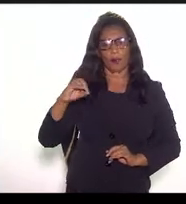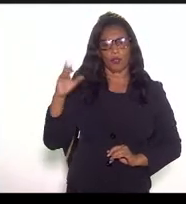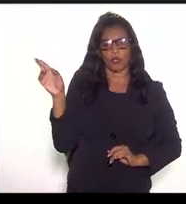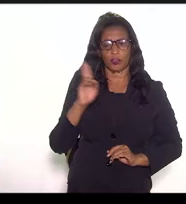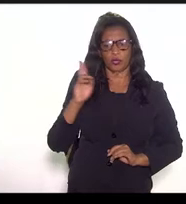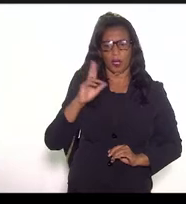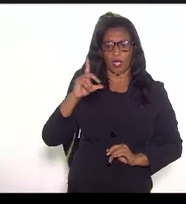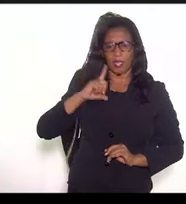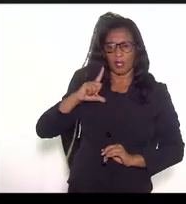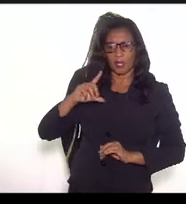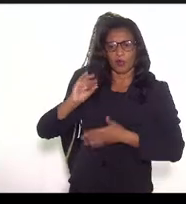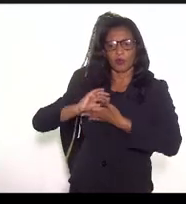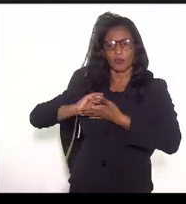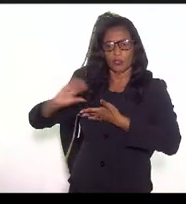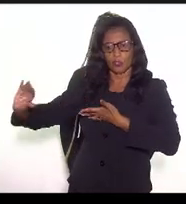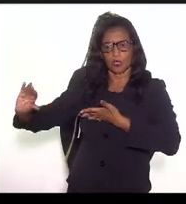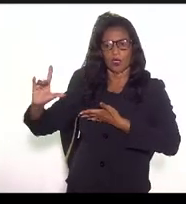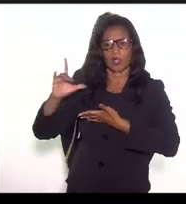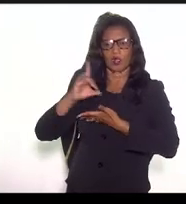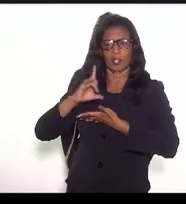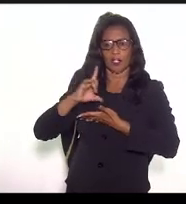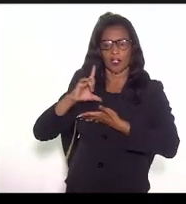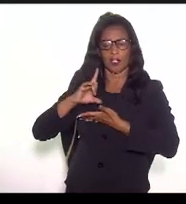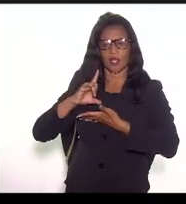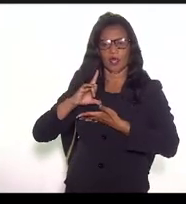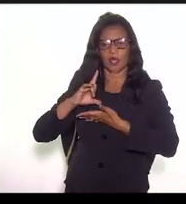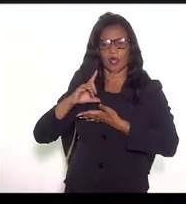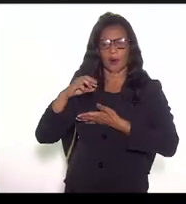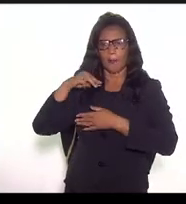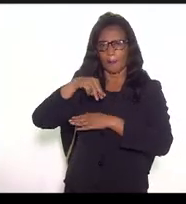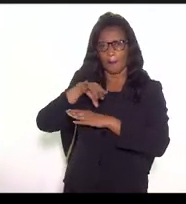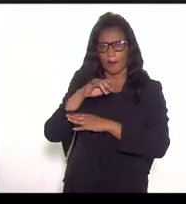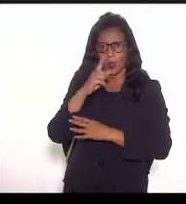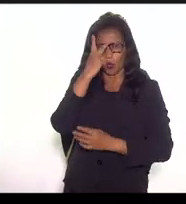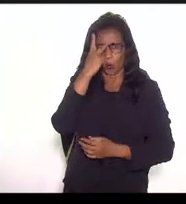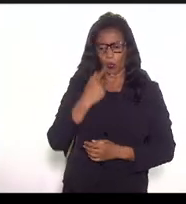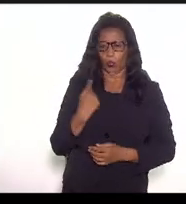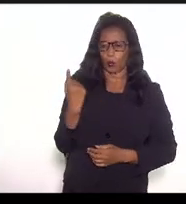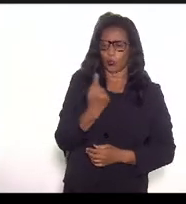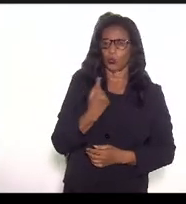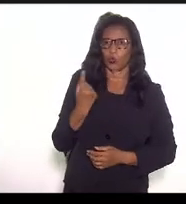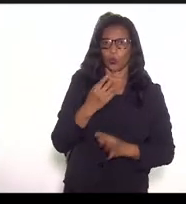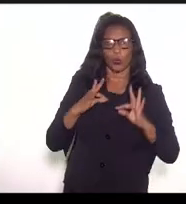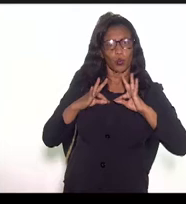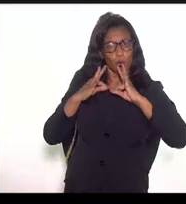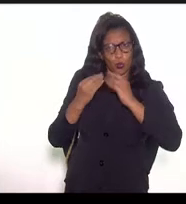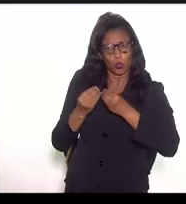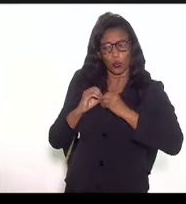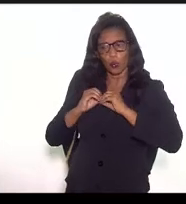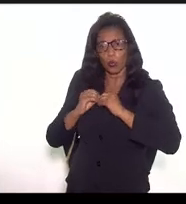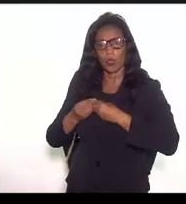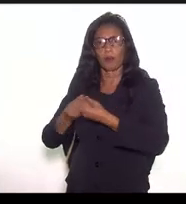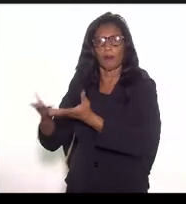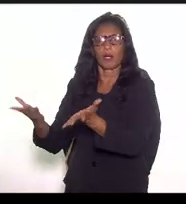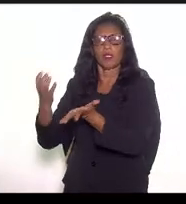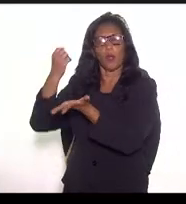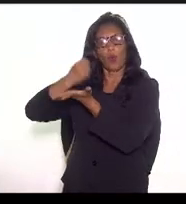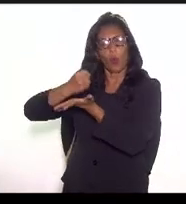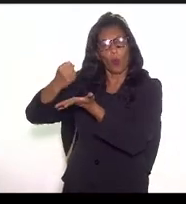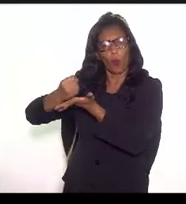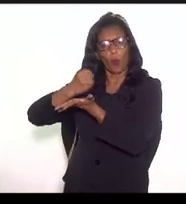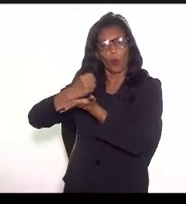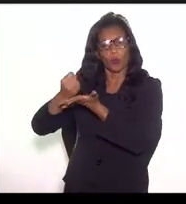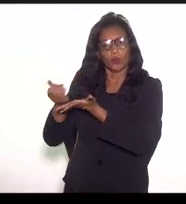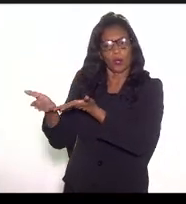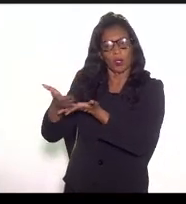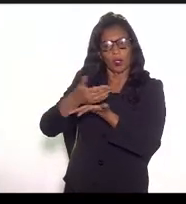reais. Em termos de liberação, a gente, do microempreendedor individual, a gente liberou praticamente tudo, porque essa é uma liberação imediata, contratou, liberou o